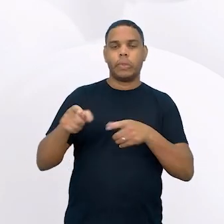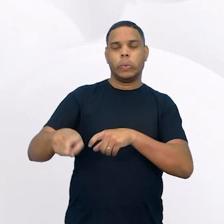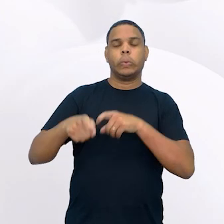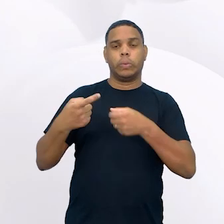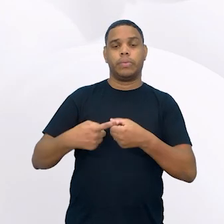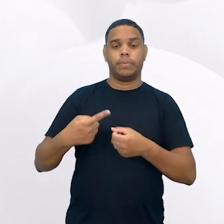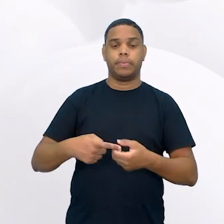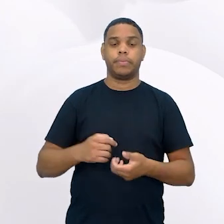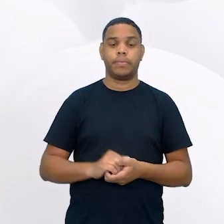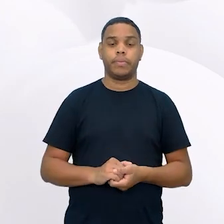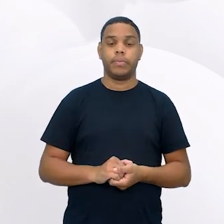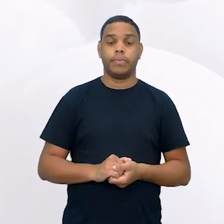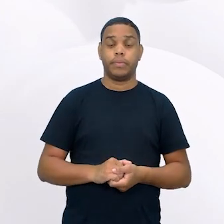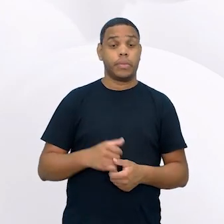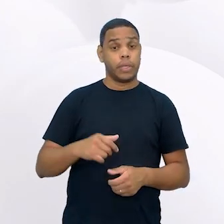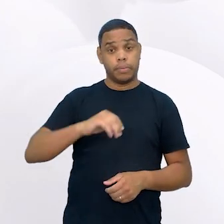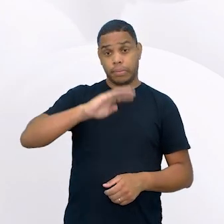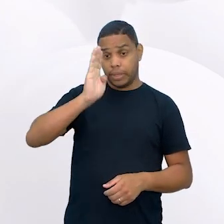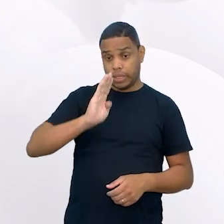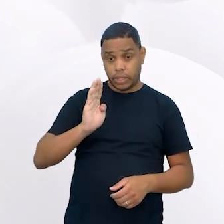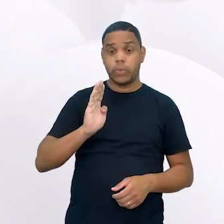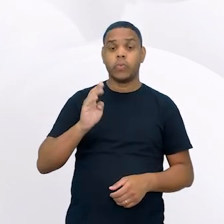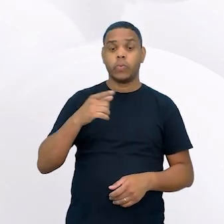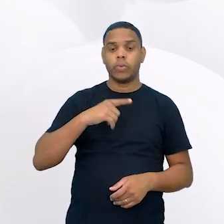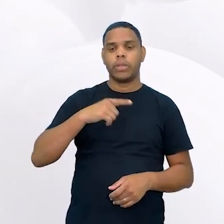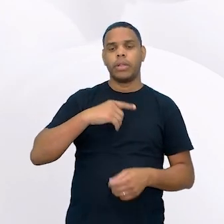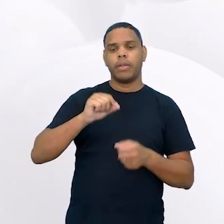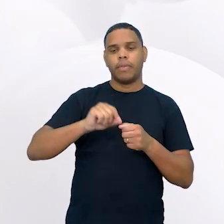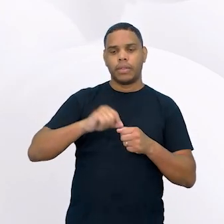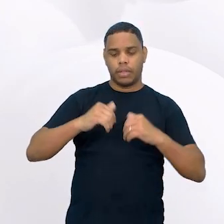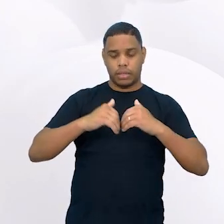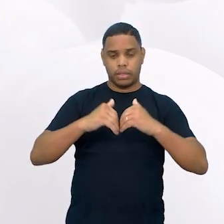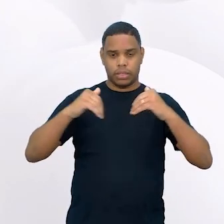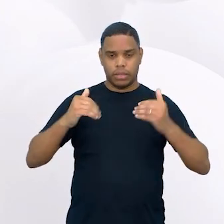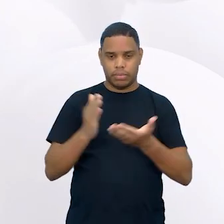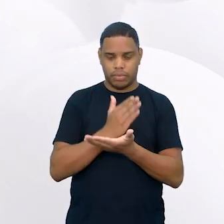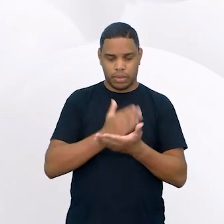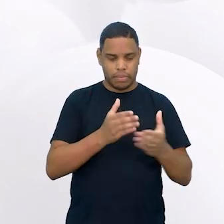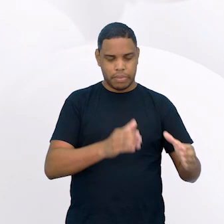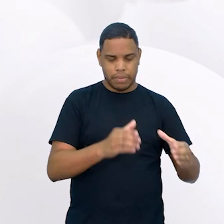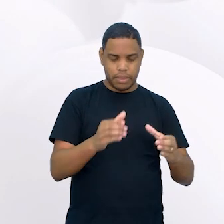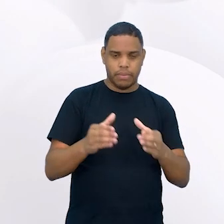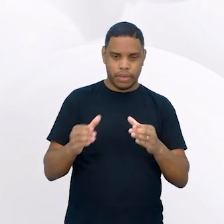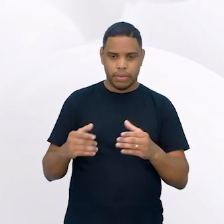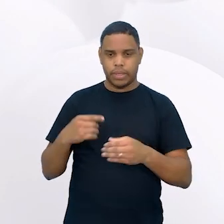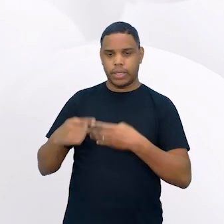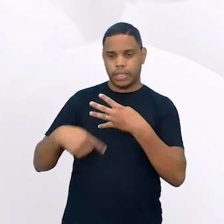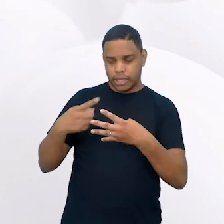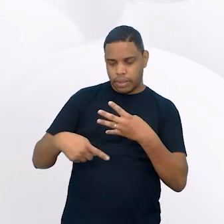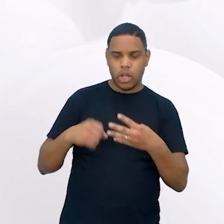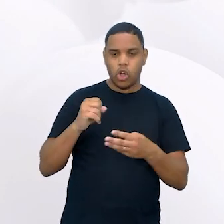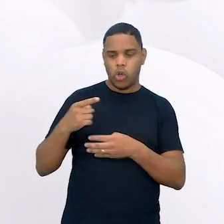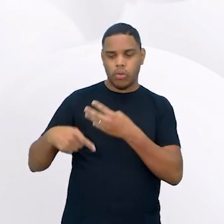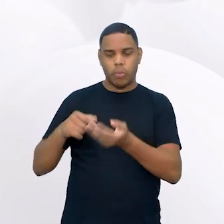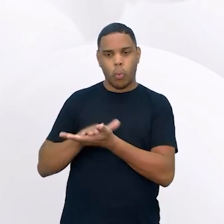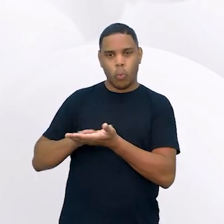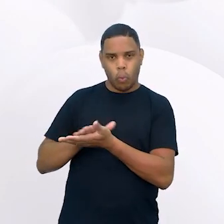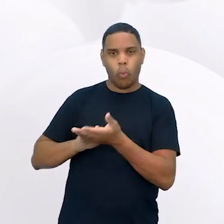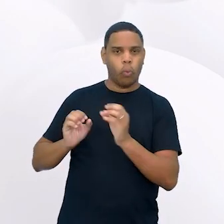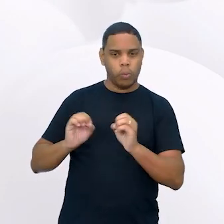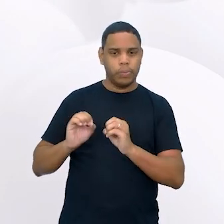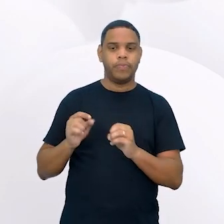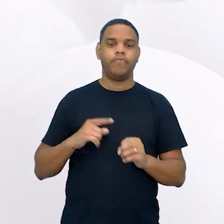agricultura urbana. E que no Brasil se aprendeu a fazer a separação dos resíduos entre recicláveis e não recicláveis,